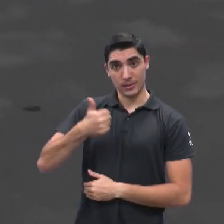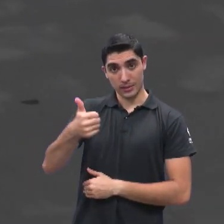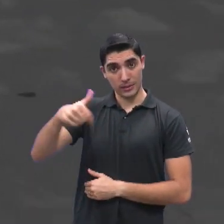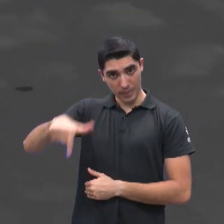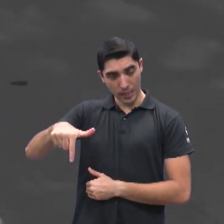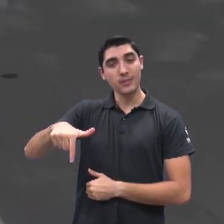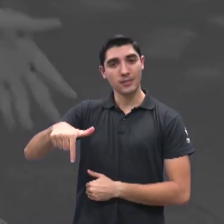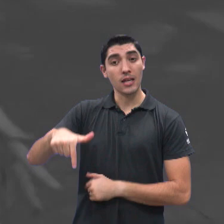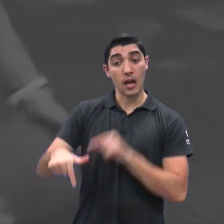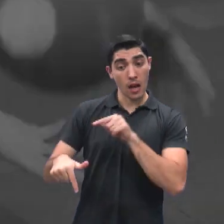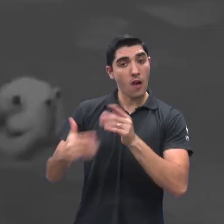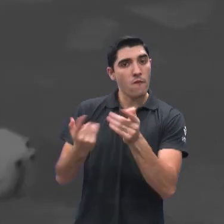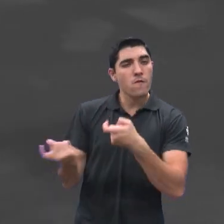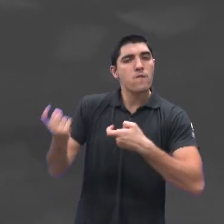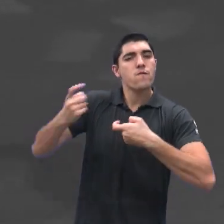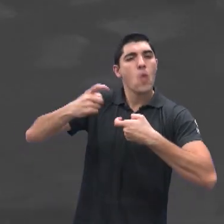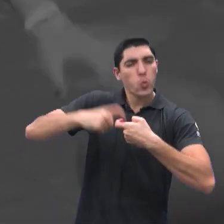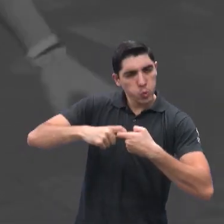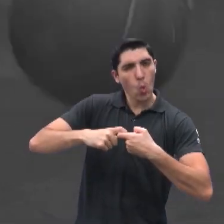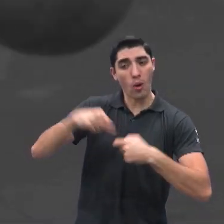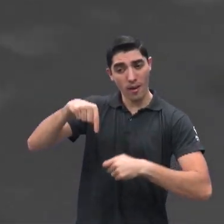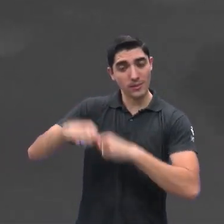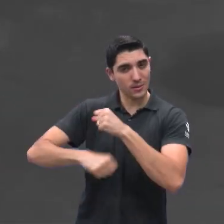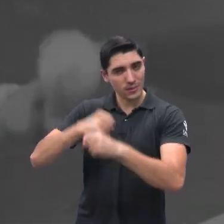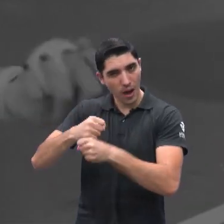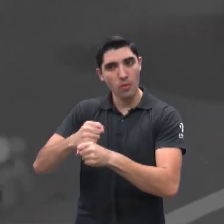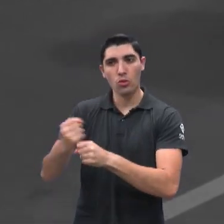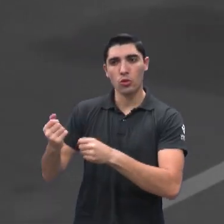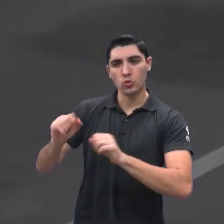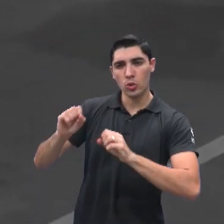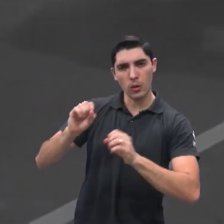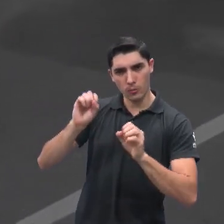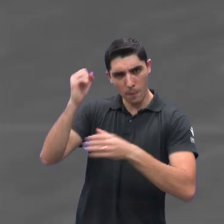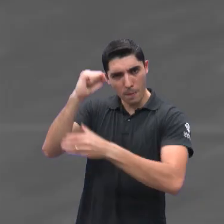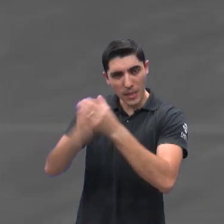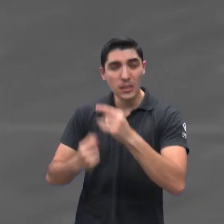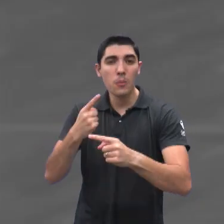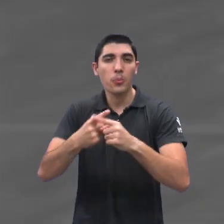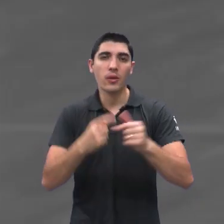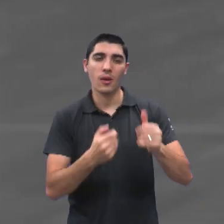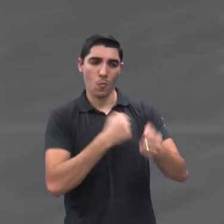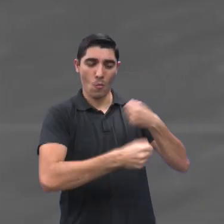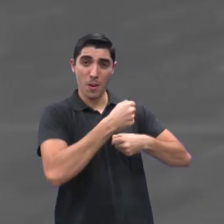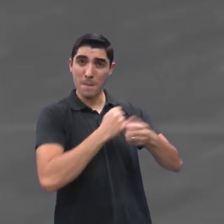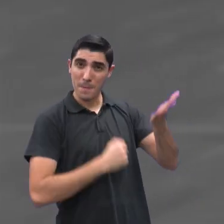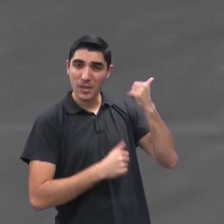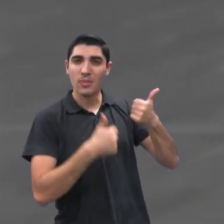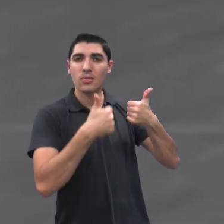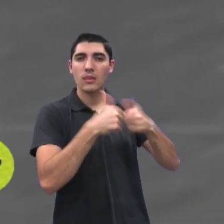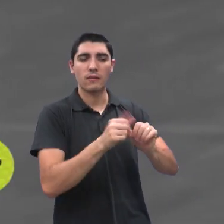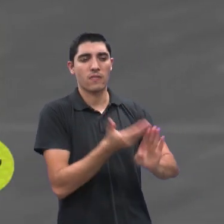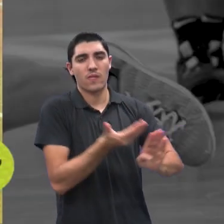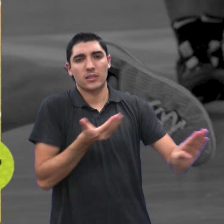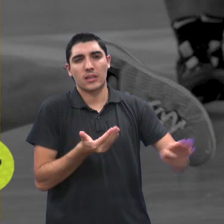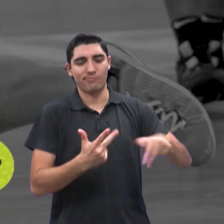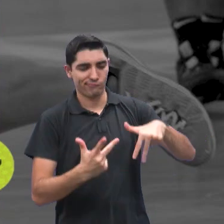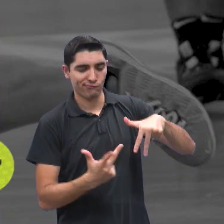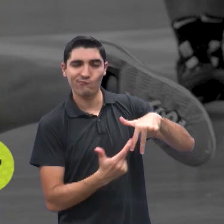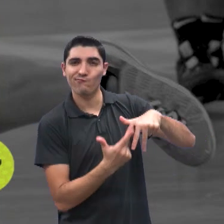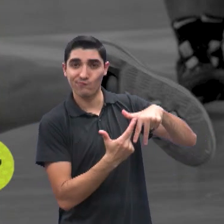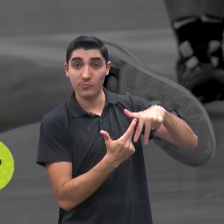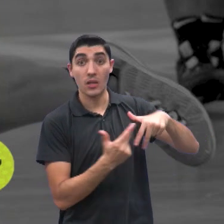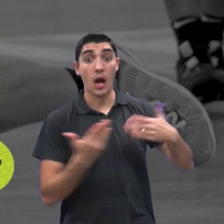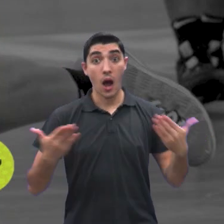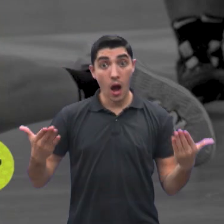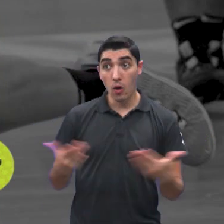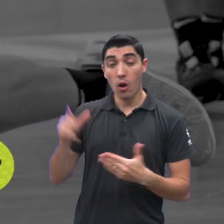no início deste ano após 12 meses parada por uma cirurgia no joelho, soma diversas convocações para a seleção